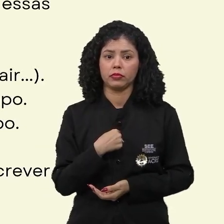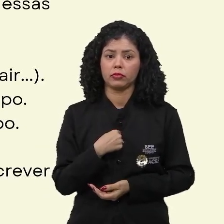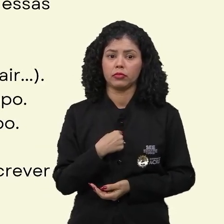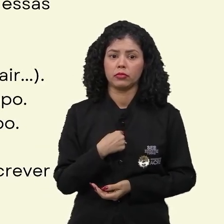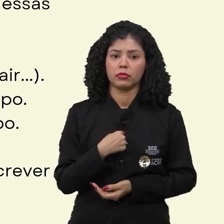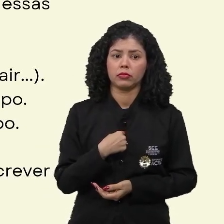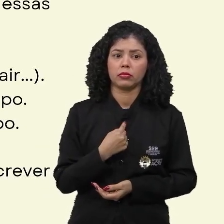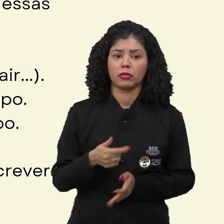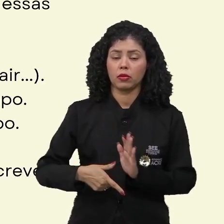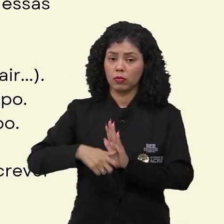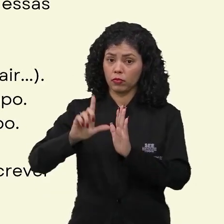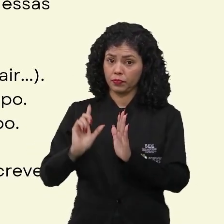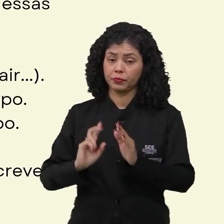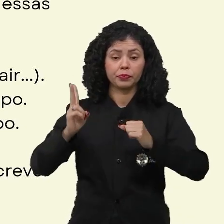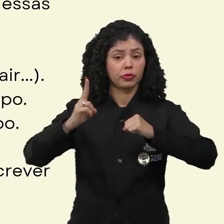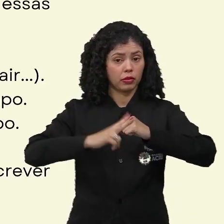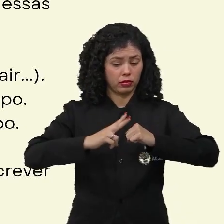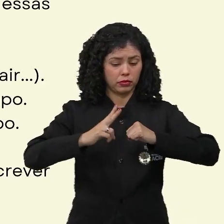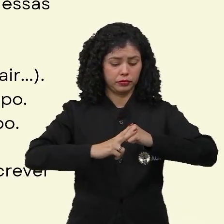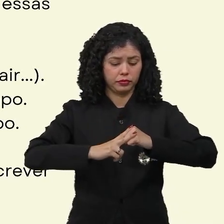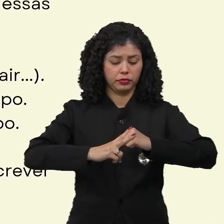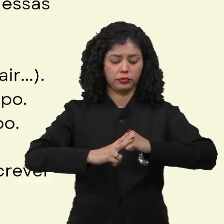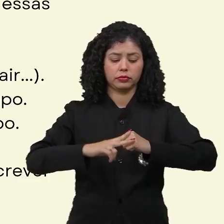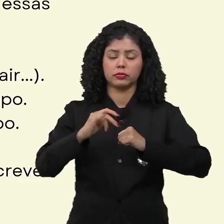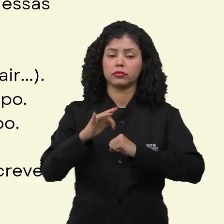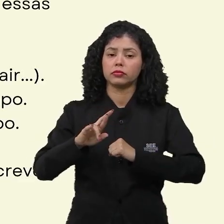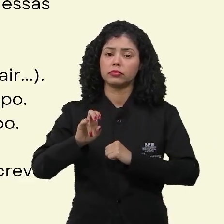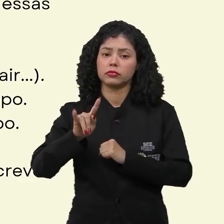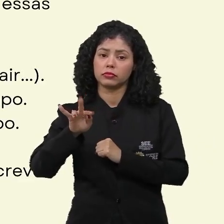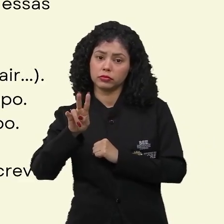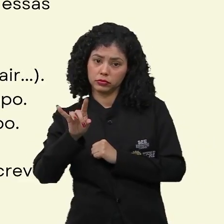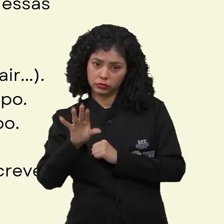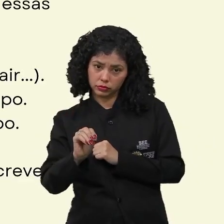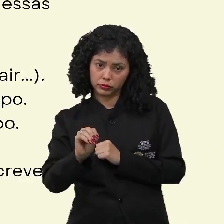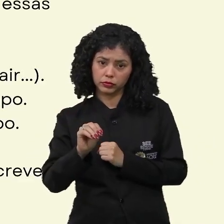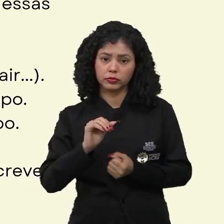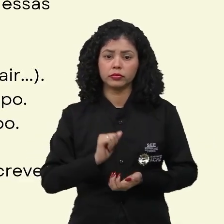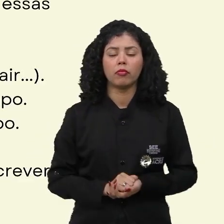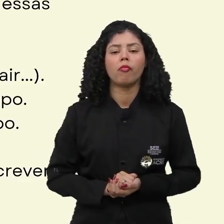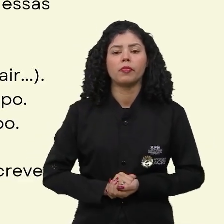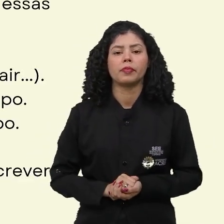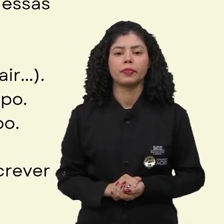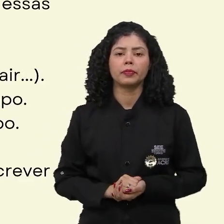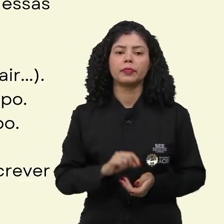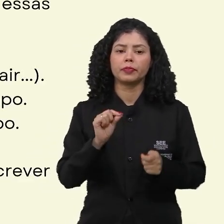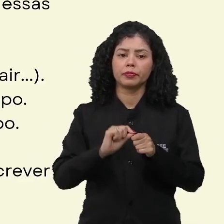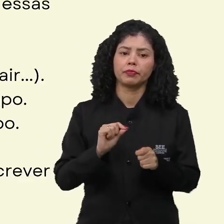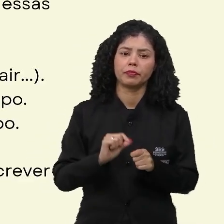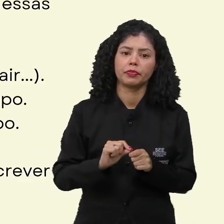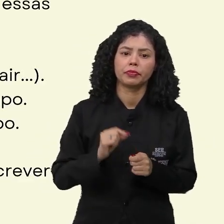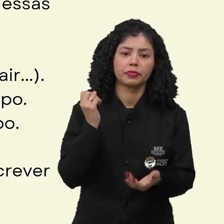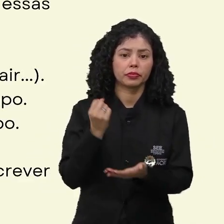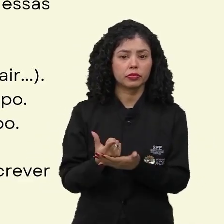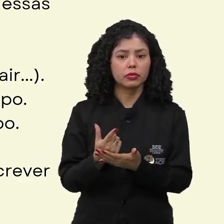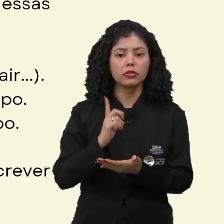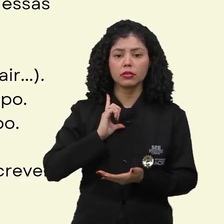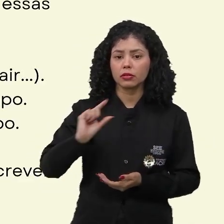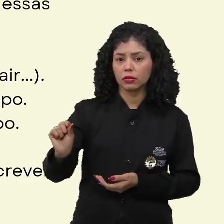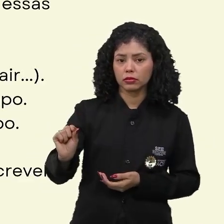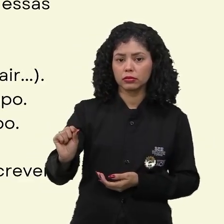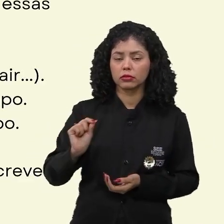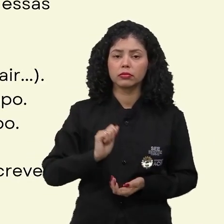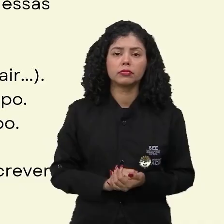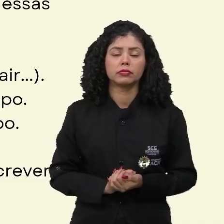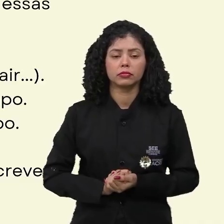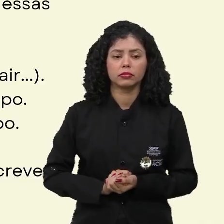eu antes de verbos infinitivo. O que seria o verbo infinitivo? Fazer, comprar,